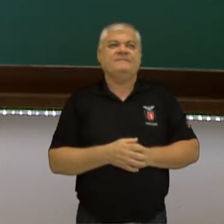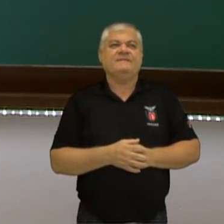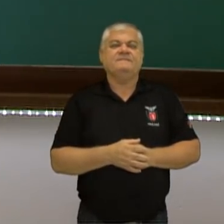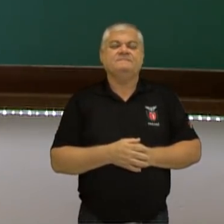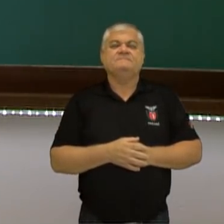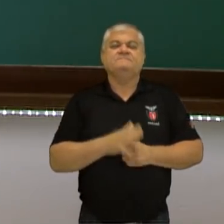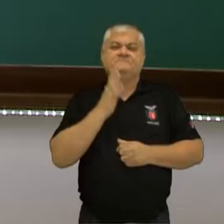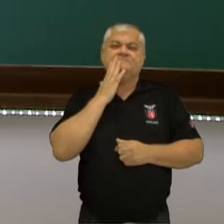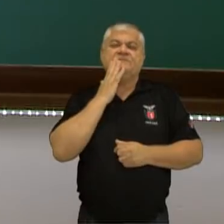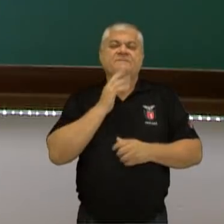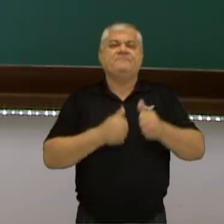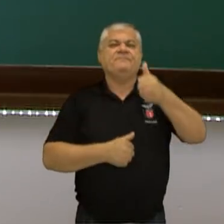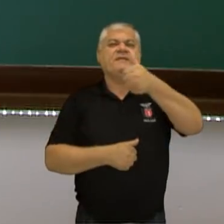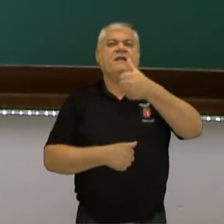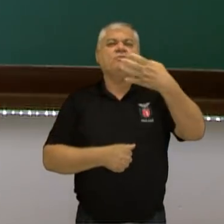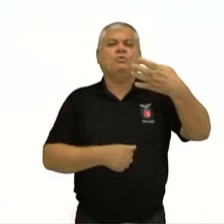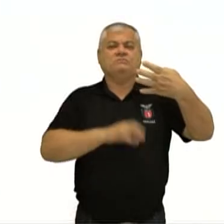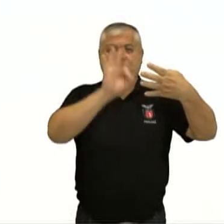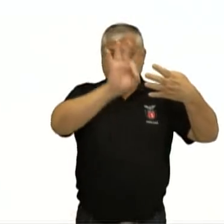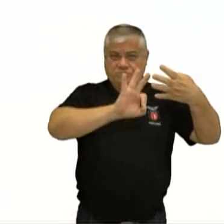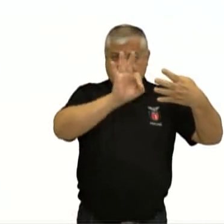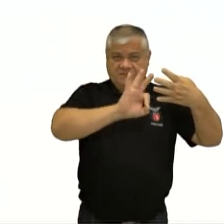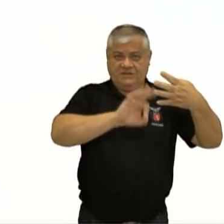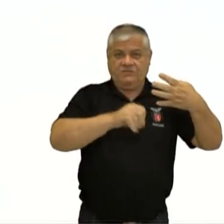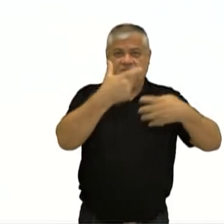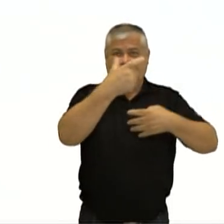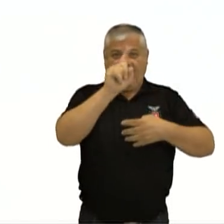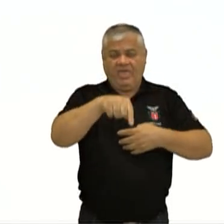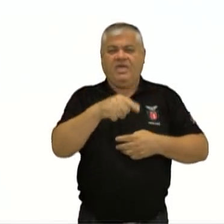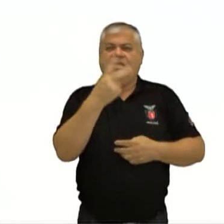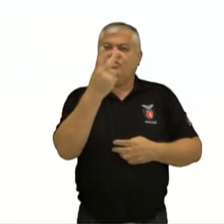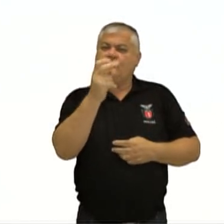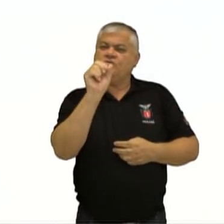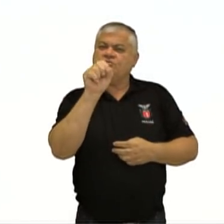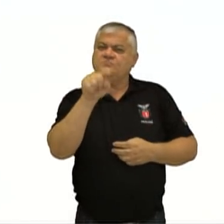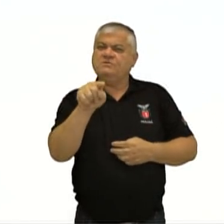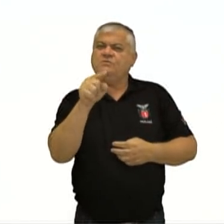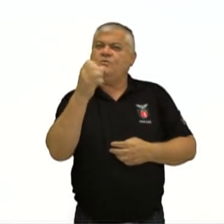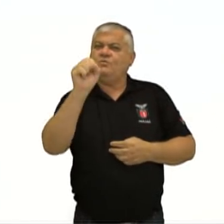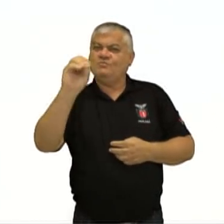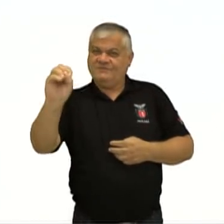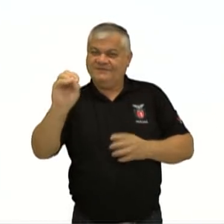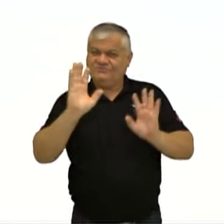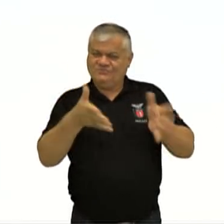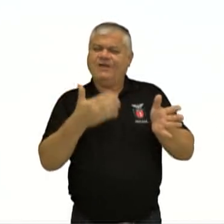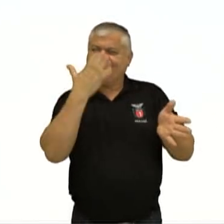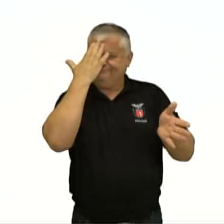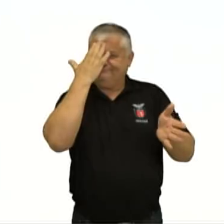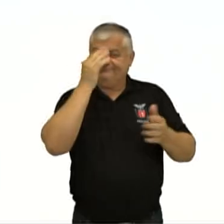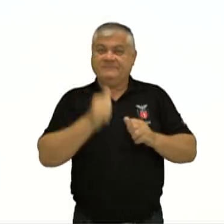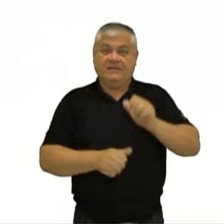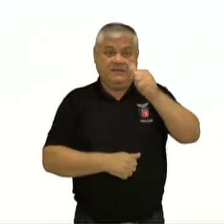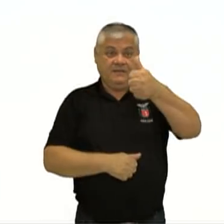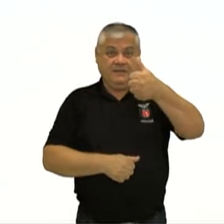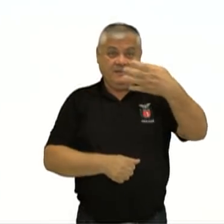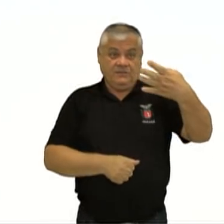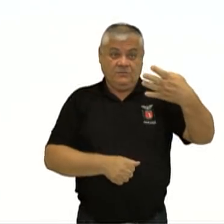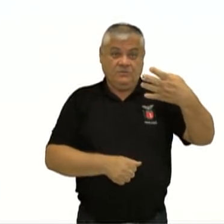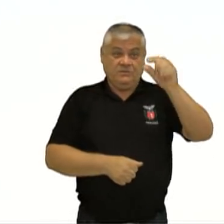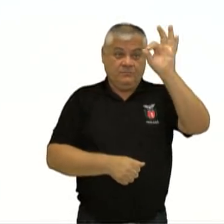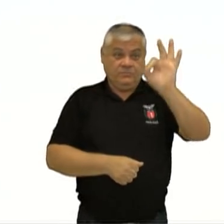A gente já sabe que 14% de 20 mil é 2.800, porque a gente fez isso antes. Então, olha só.